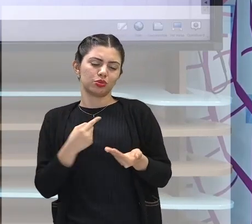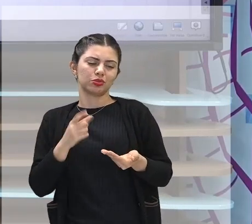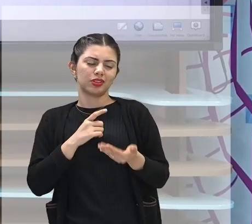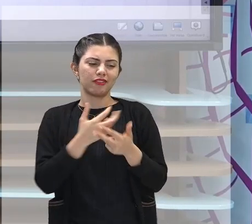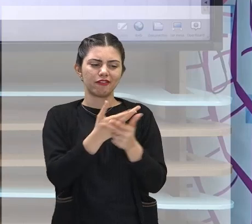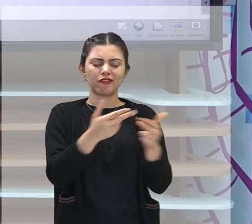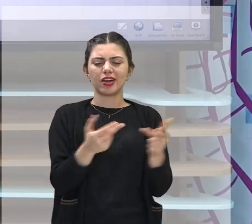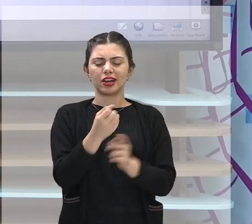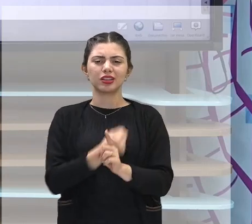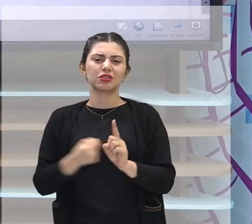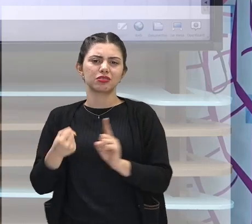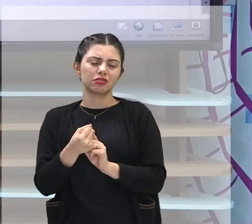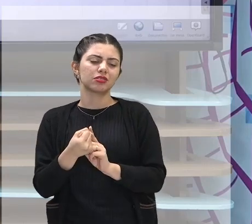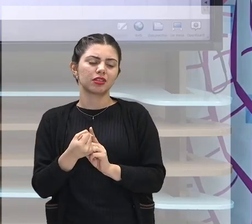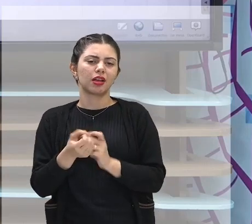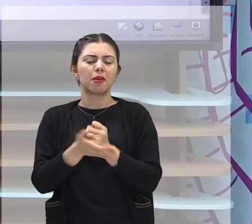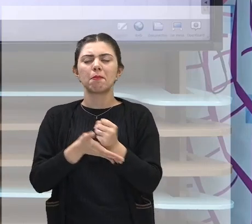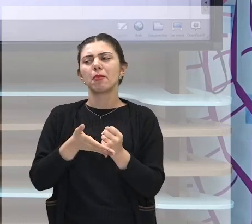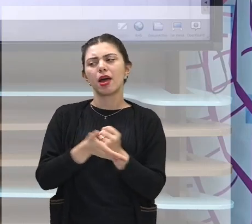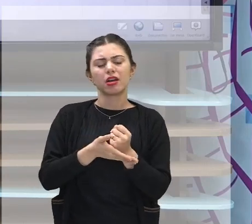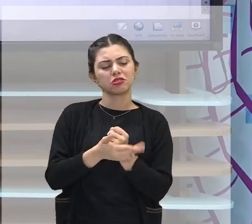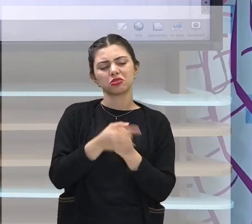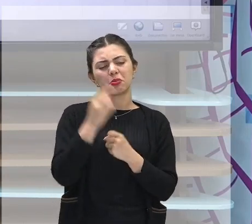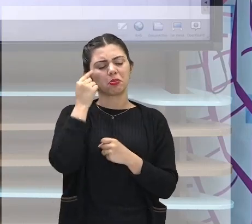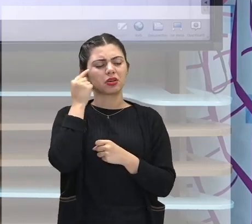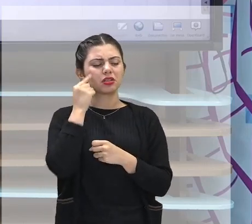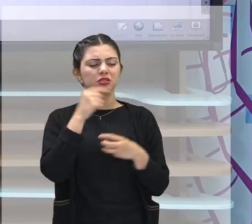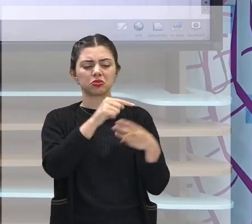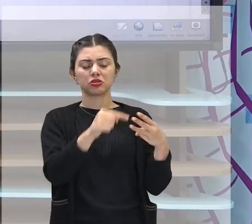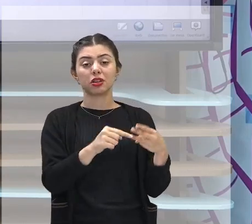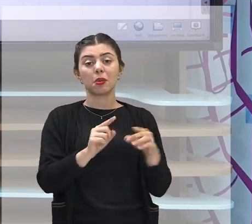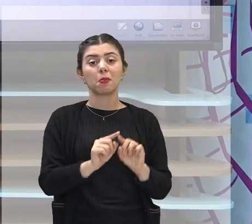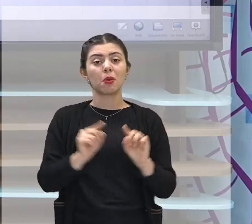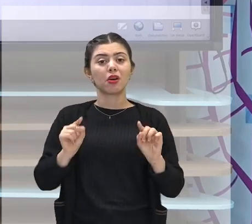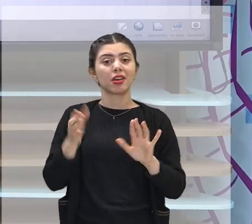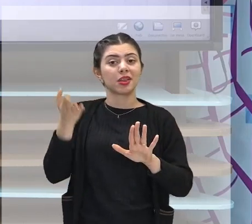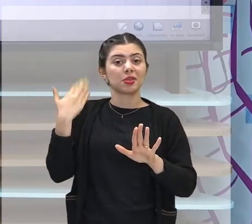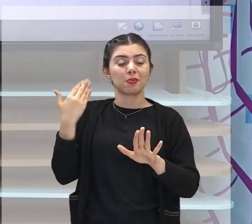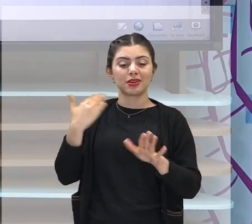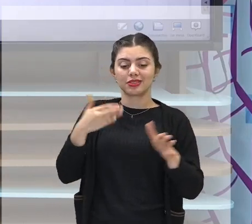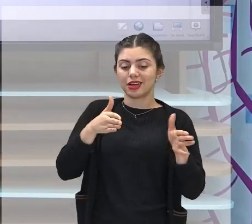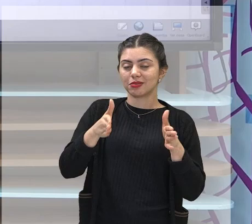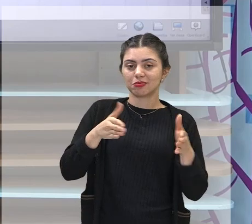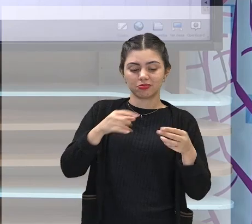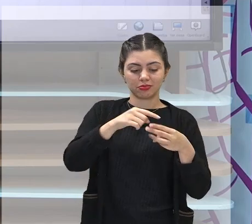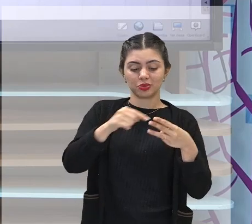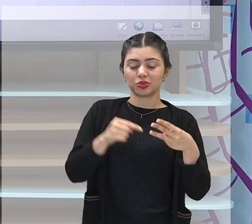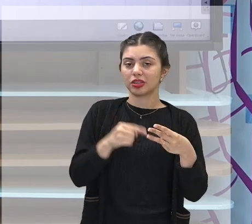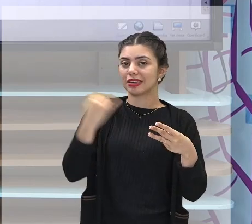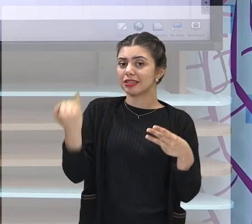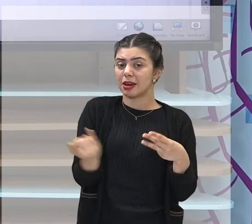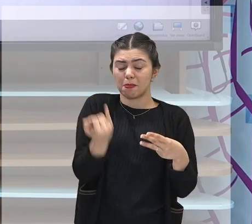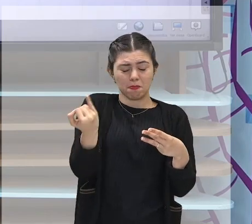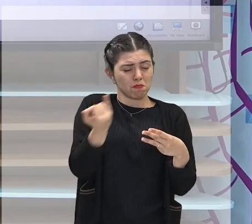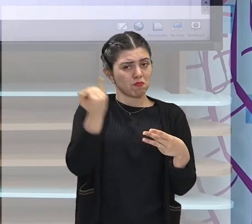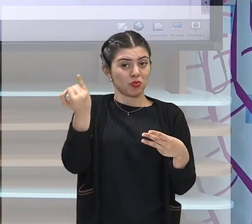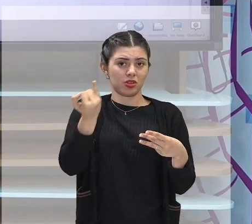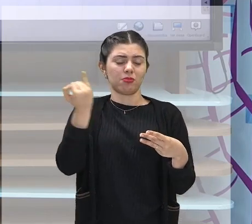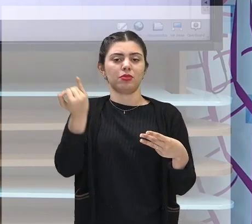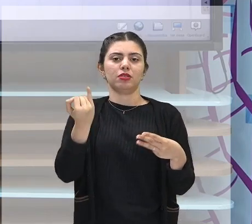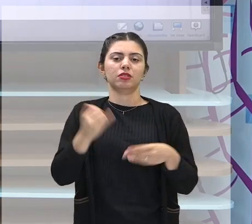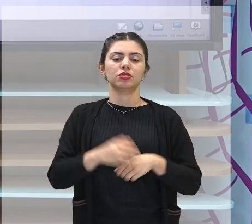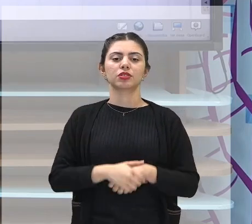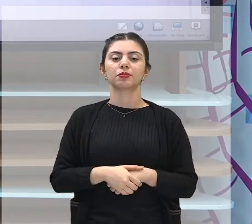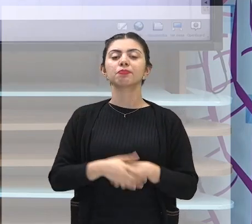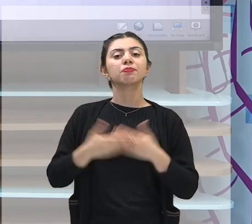são básicas, naquele momento eram especiais, né? Por isso que chamamos de especiarias. E